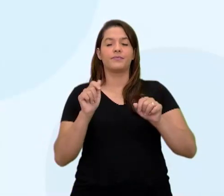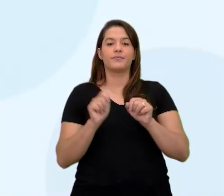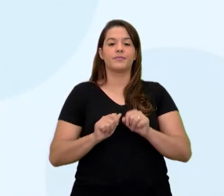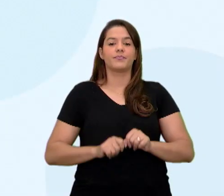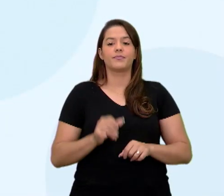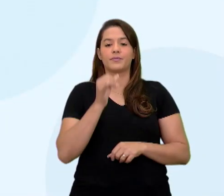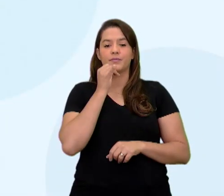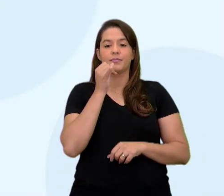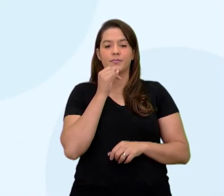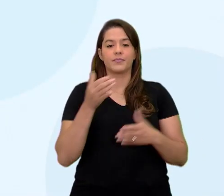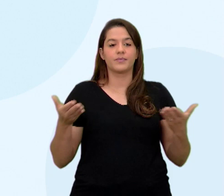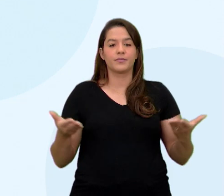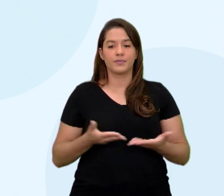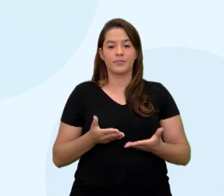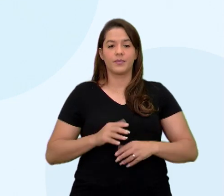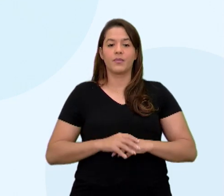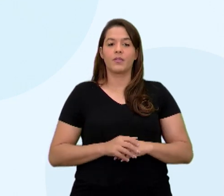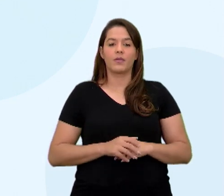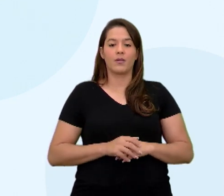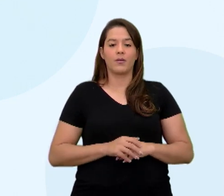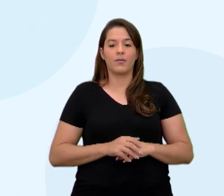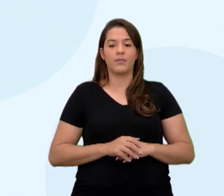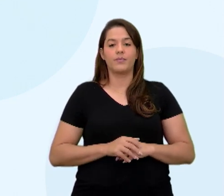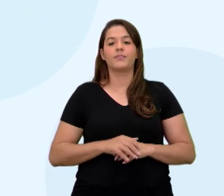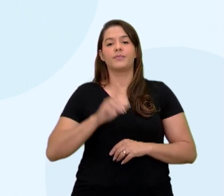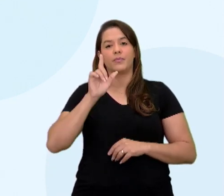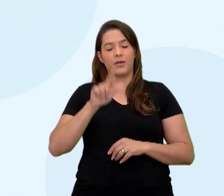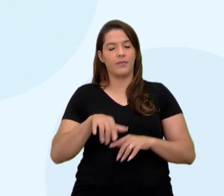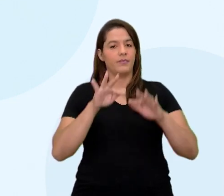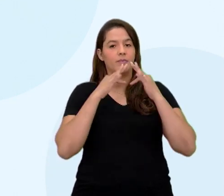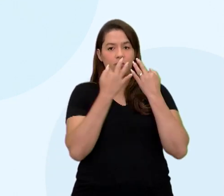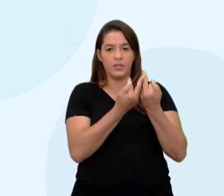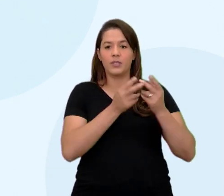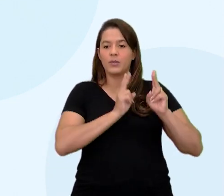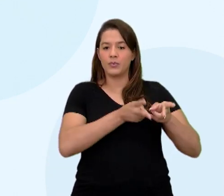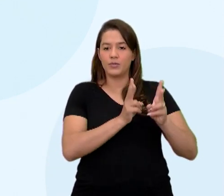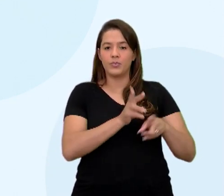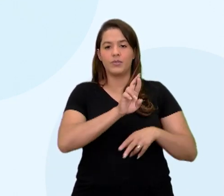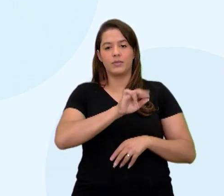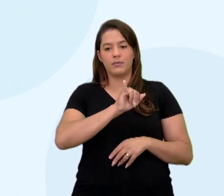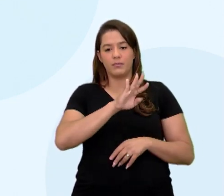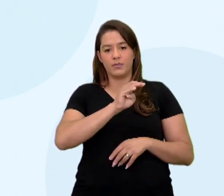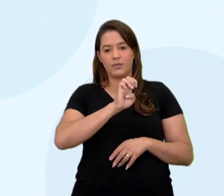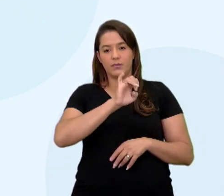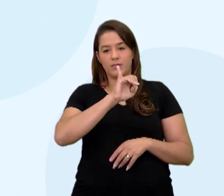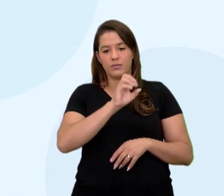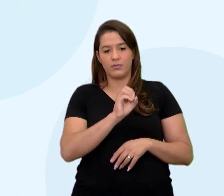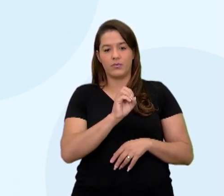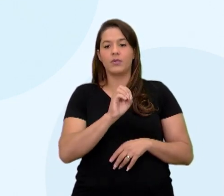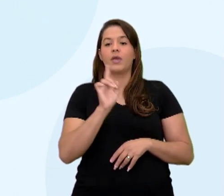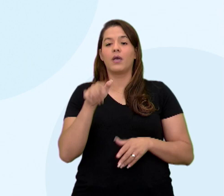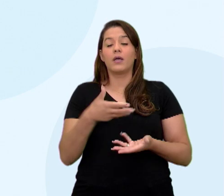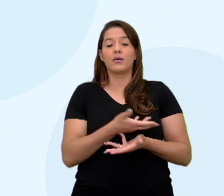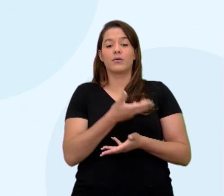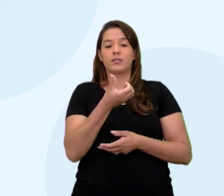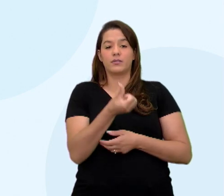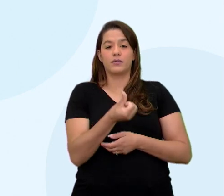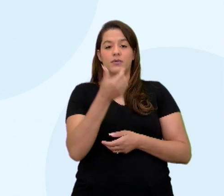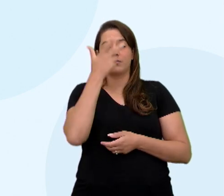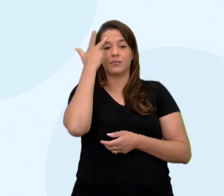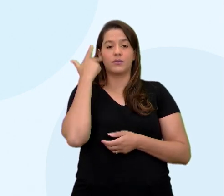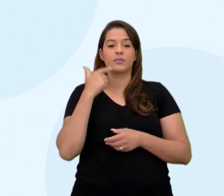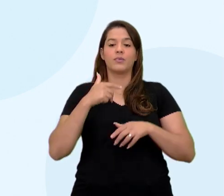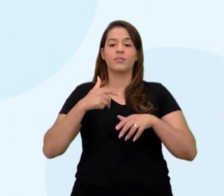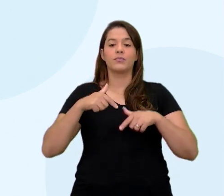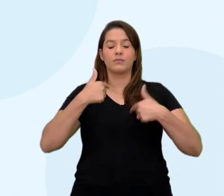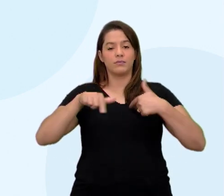exemplo. Agora, consideremos a mesma família, a família Ribeiro, com 6 pessoas na força de trabalho, ou seja, 14 anos ou